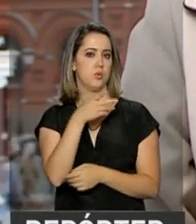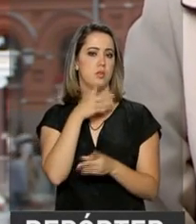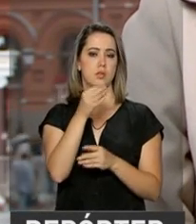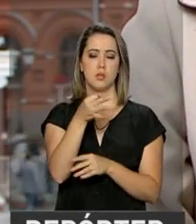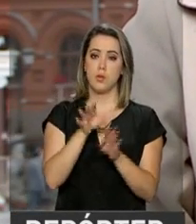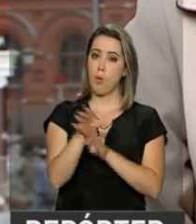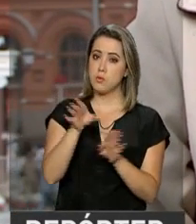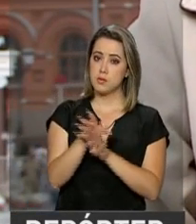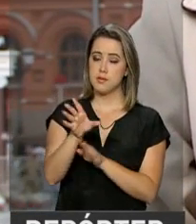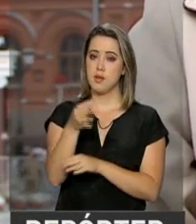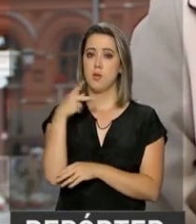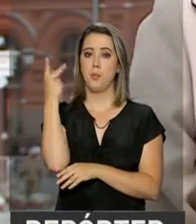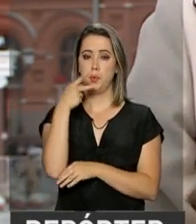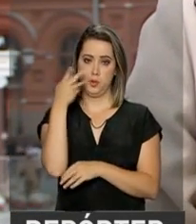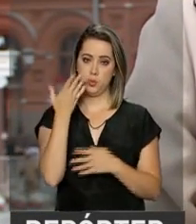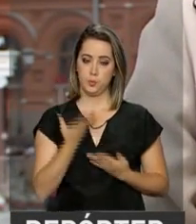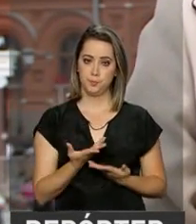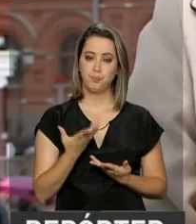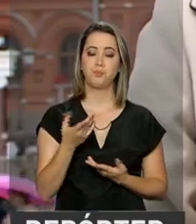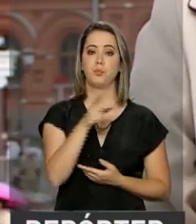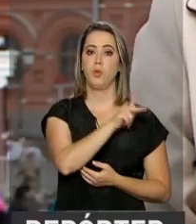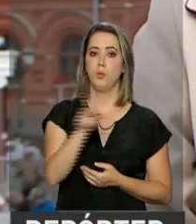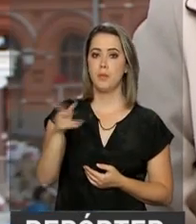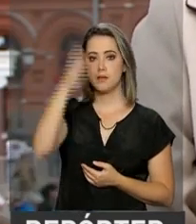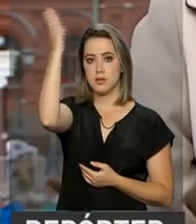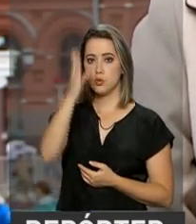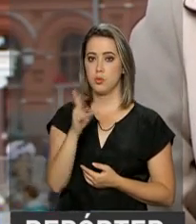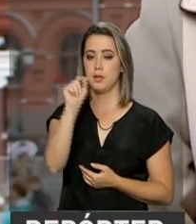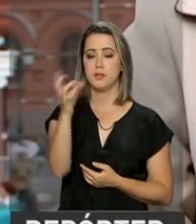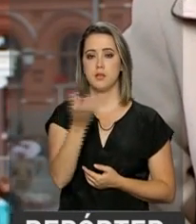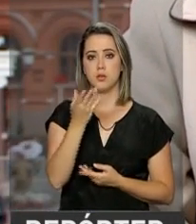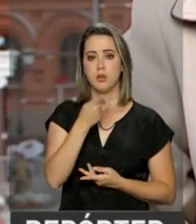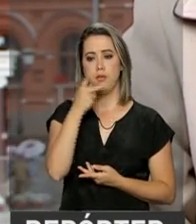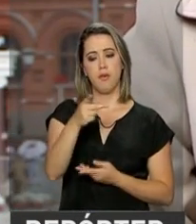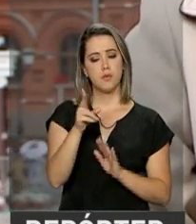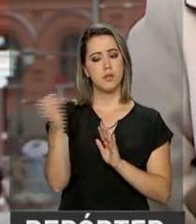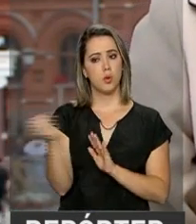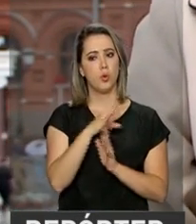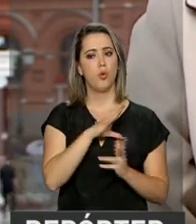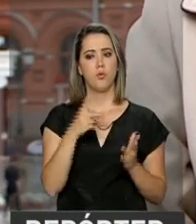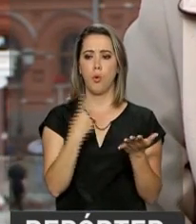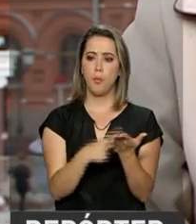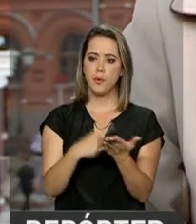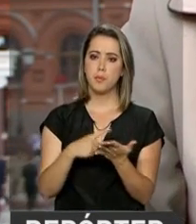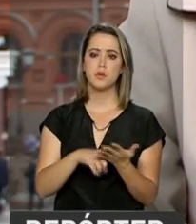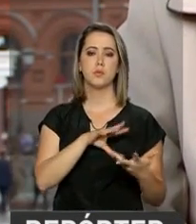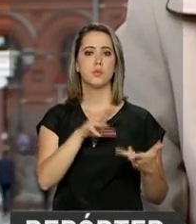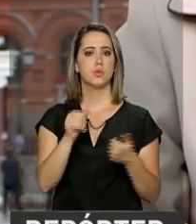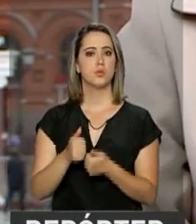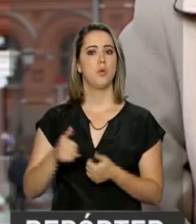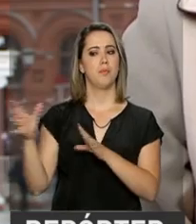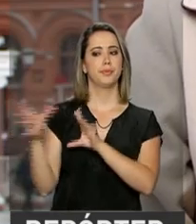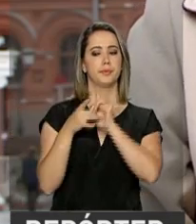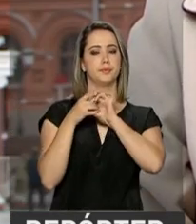políticas o presidente brasileiro quer deixar a mensagem de que o Brasil está comprometido com uma nova ordem mundial mais multipolar e de